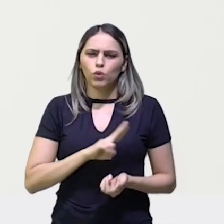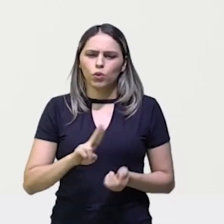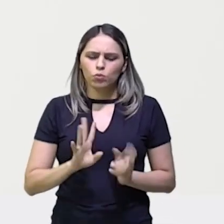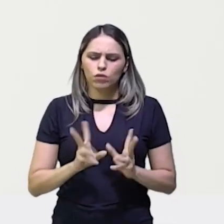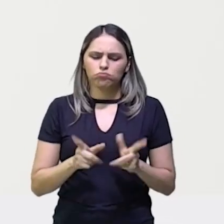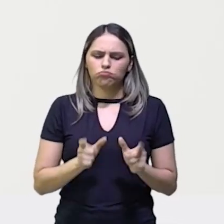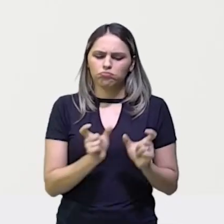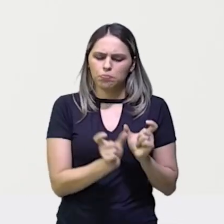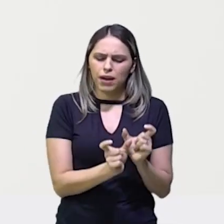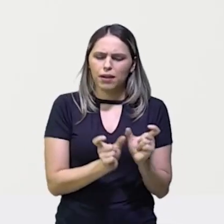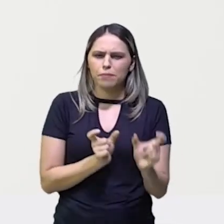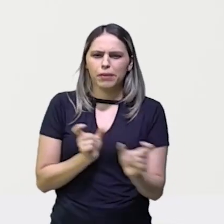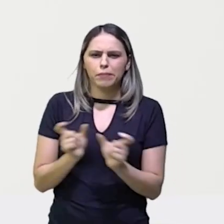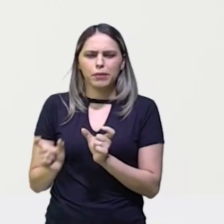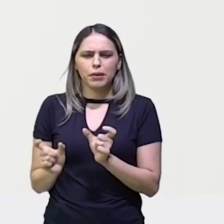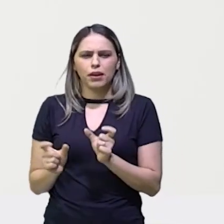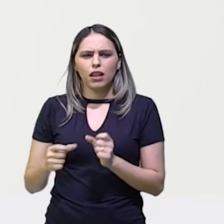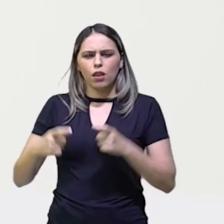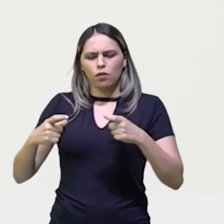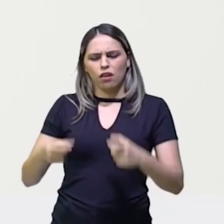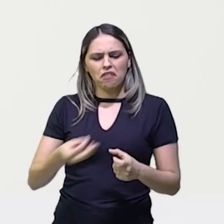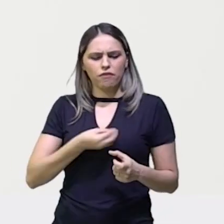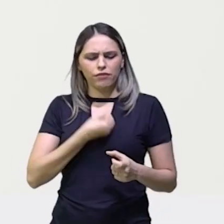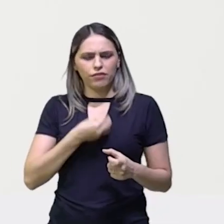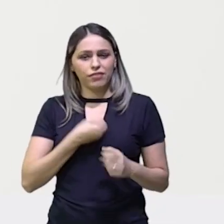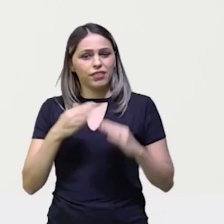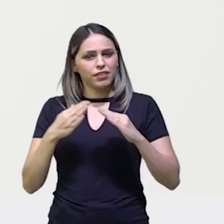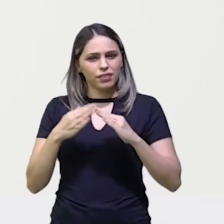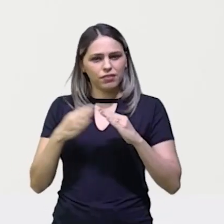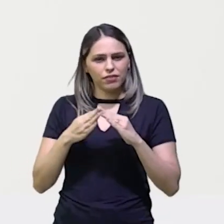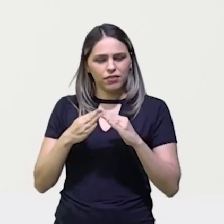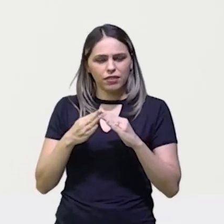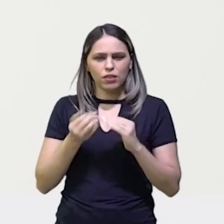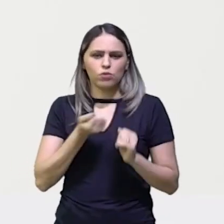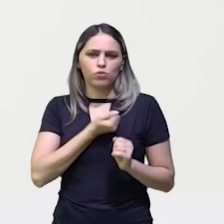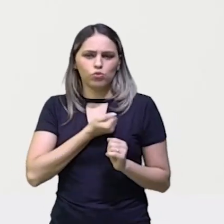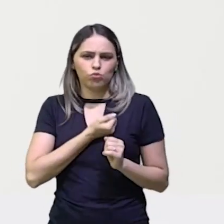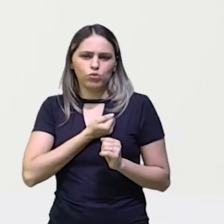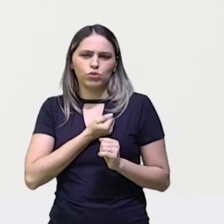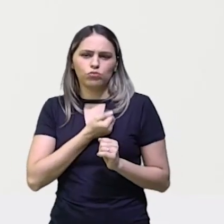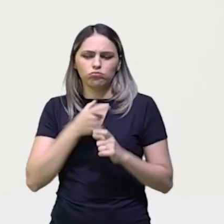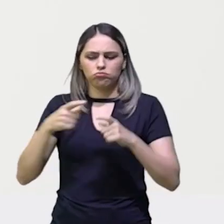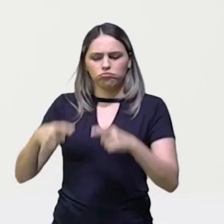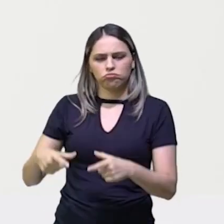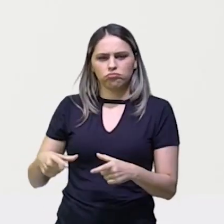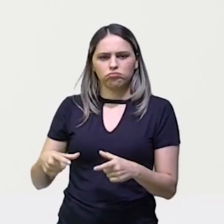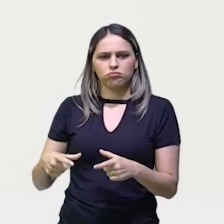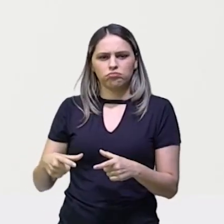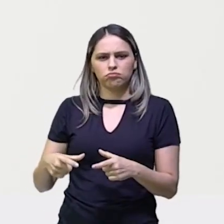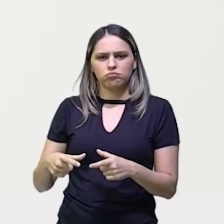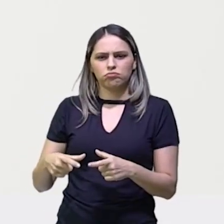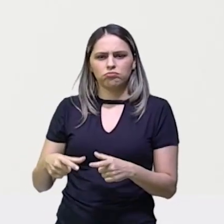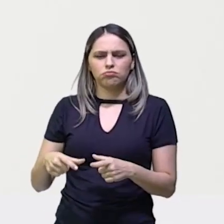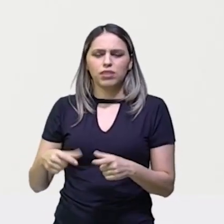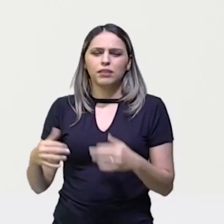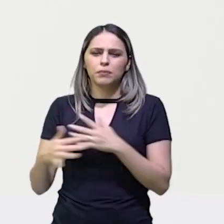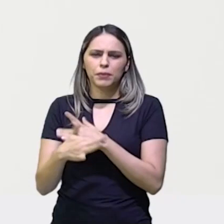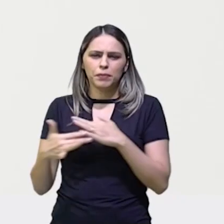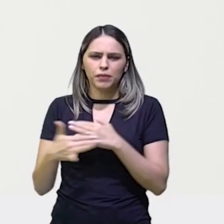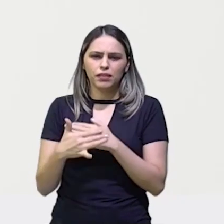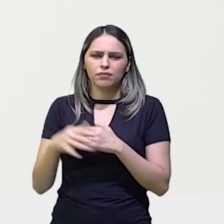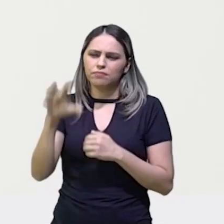completo. Onde você mora, que é a rua, o número e o bairro. A cidade e